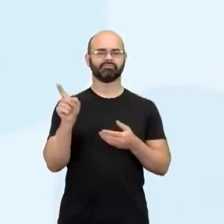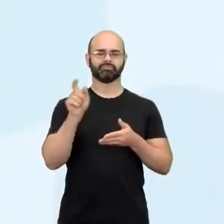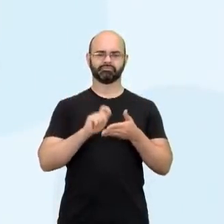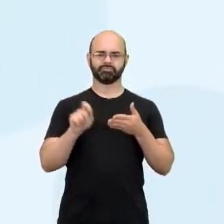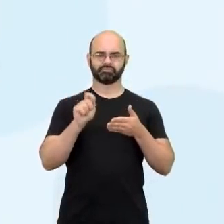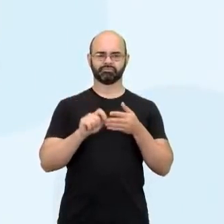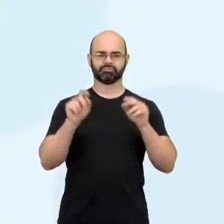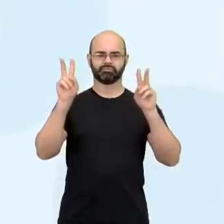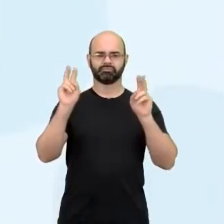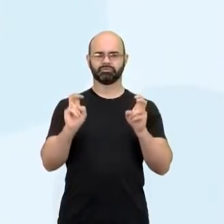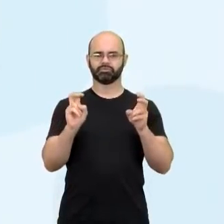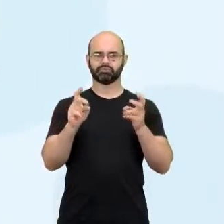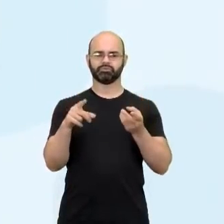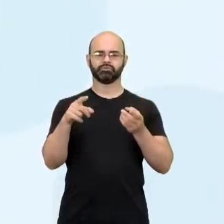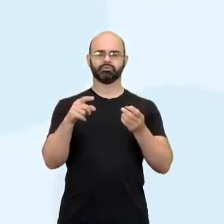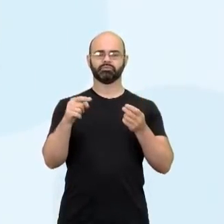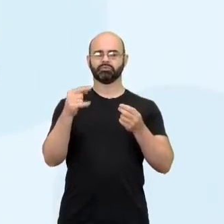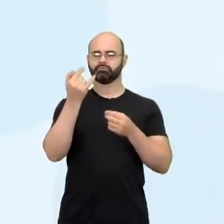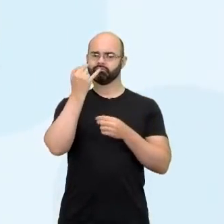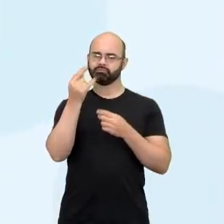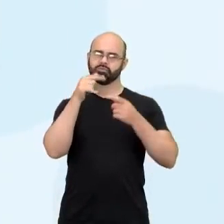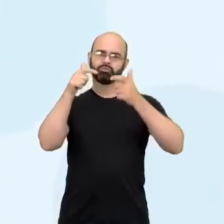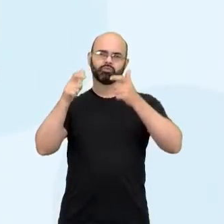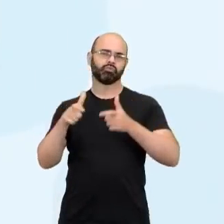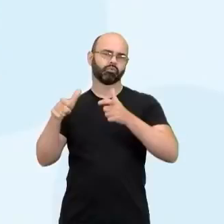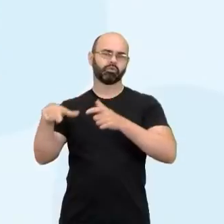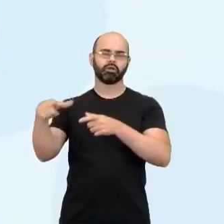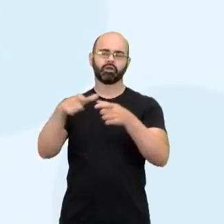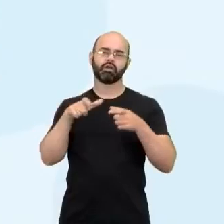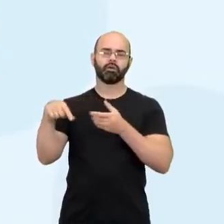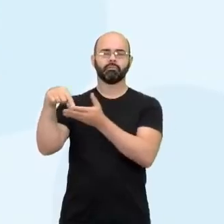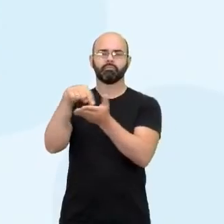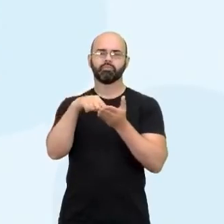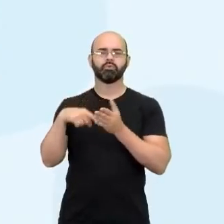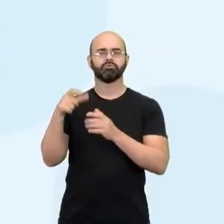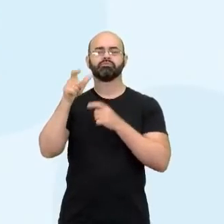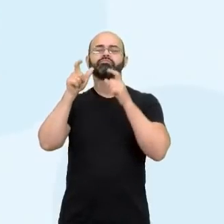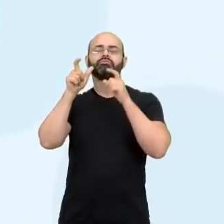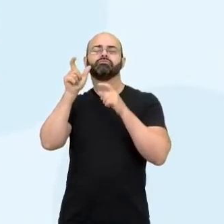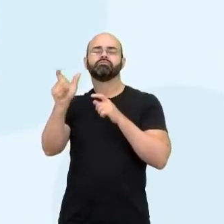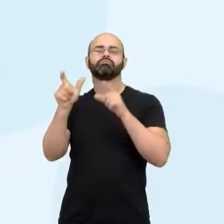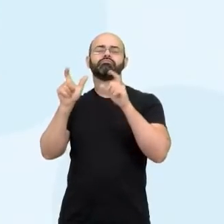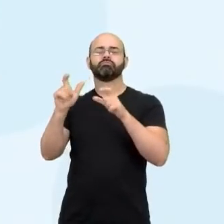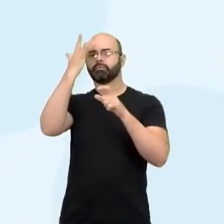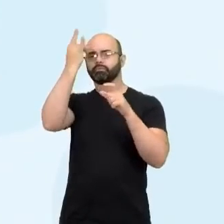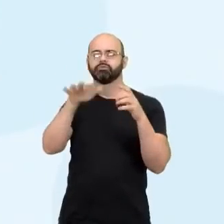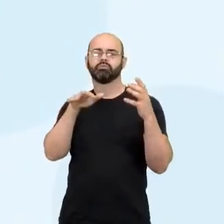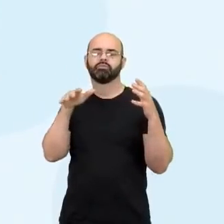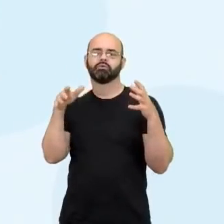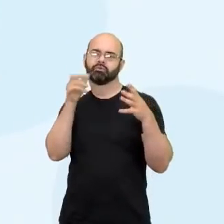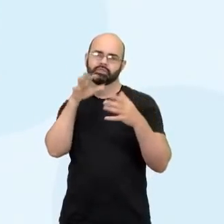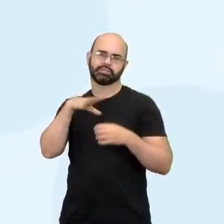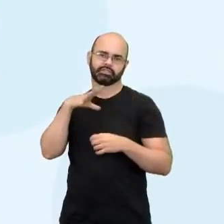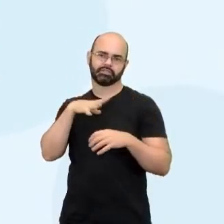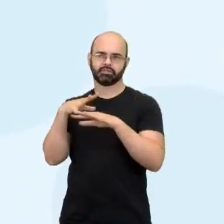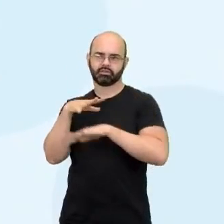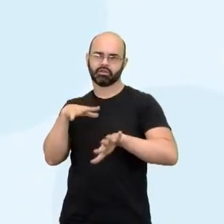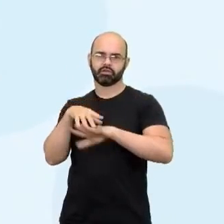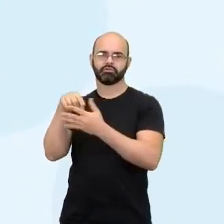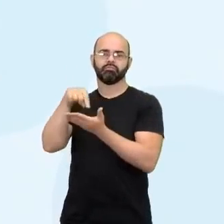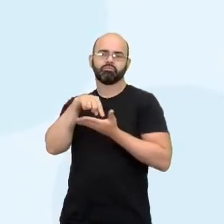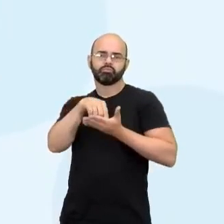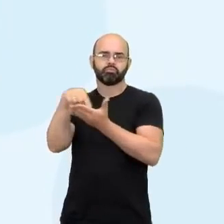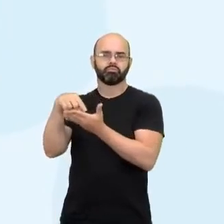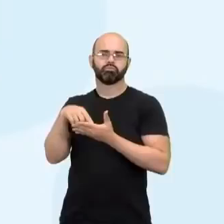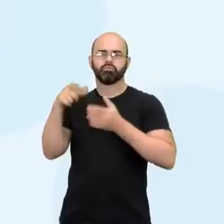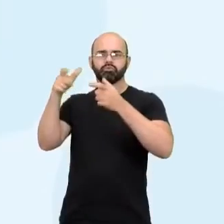tourist attractions in your city? Então, sobre que você responder sobre os lugares aí, né? Então, tem a pergunta